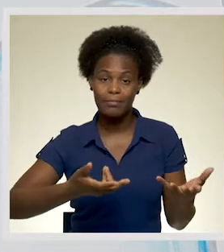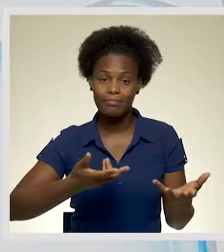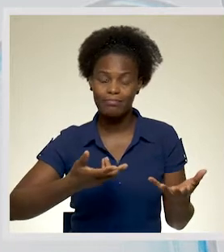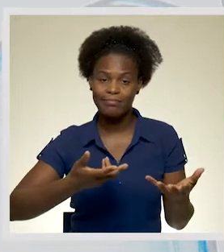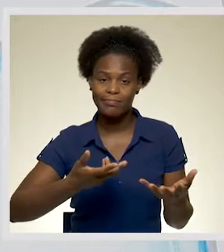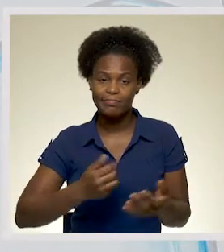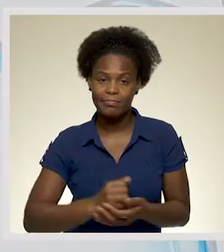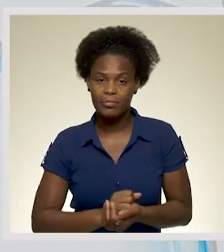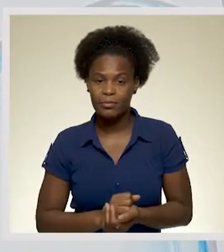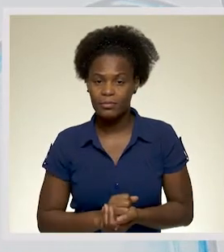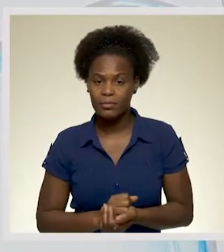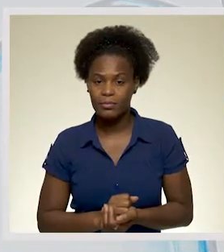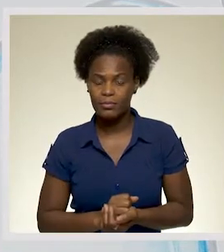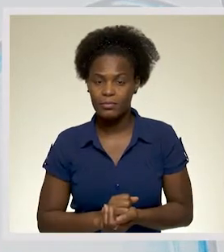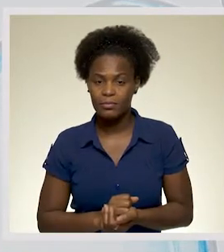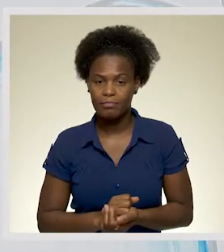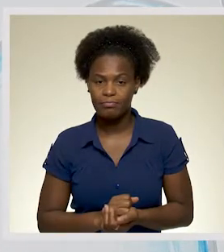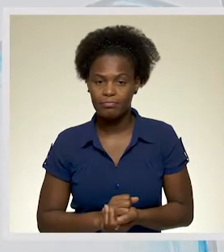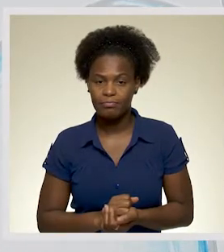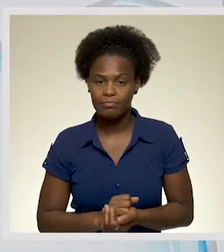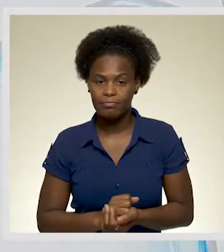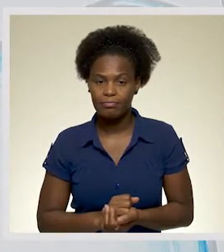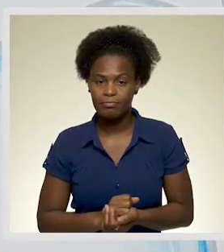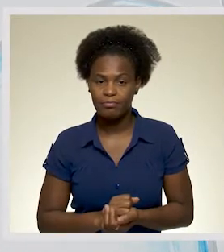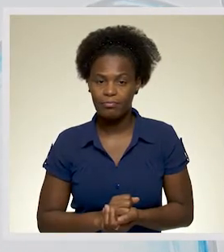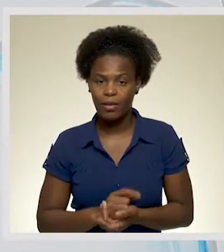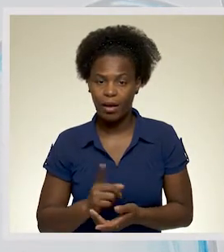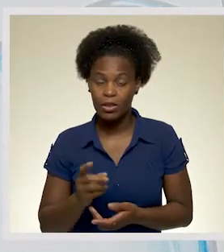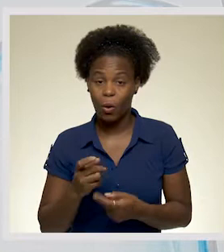a um objetivo único